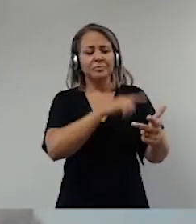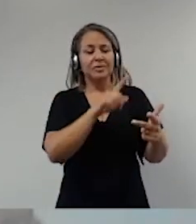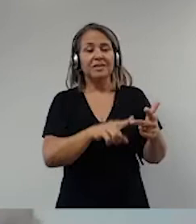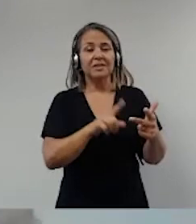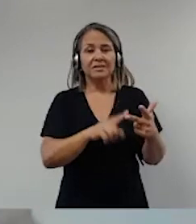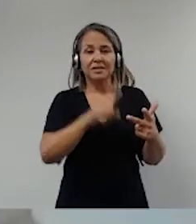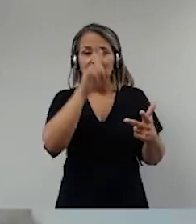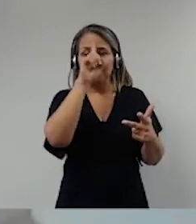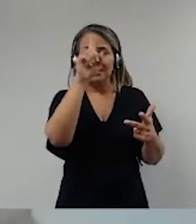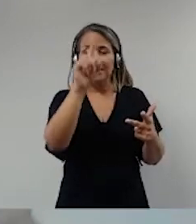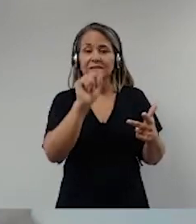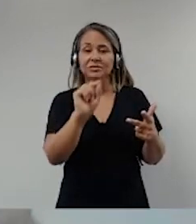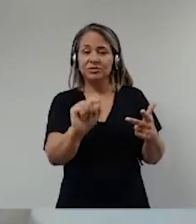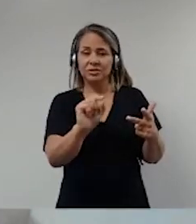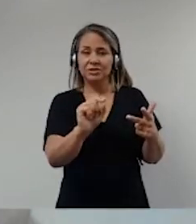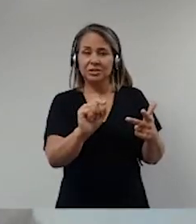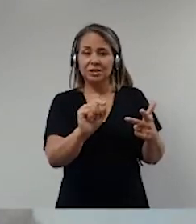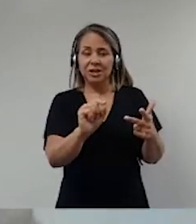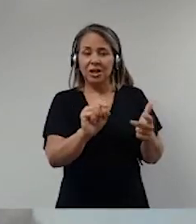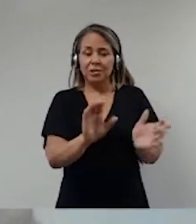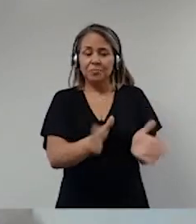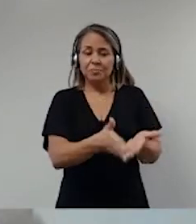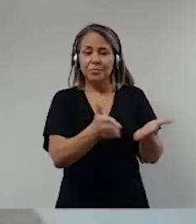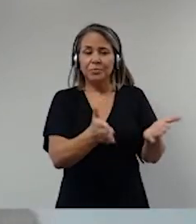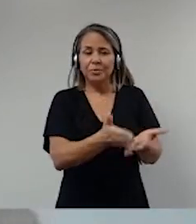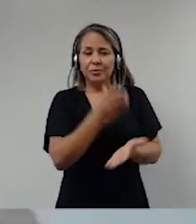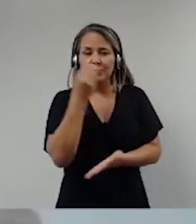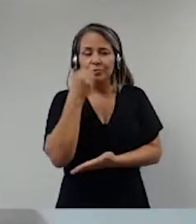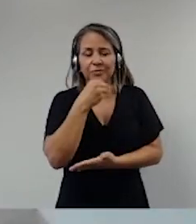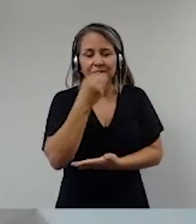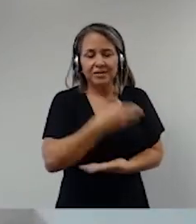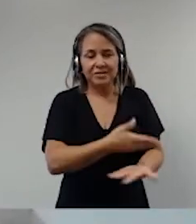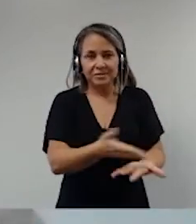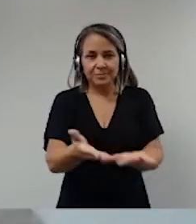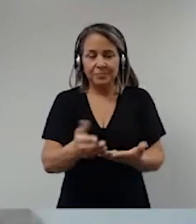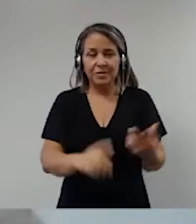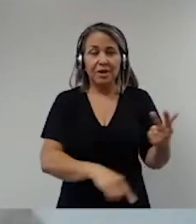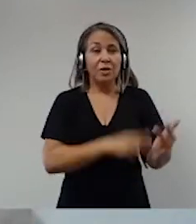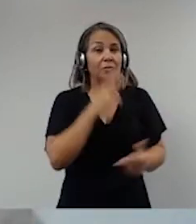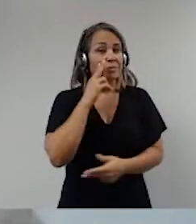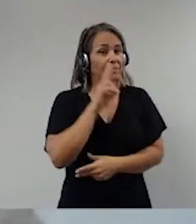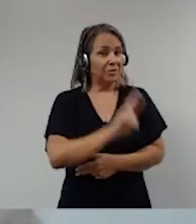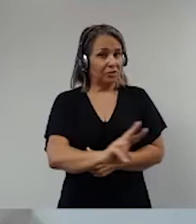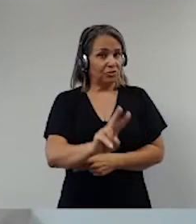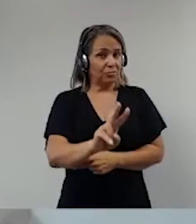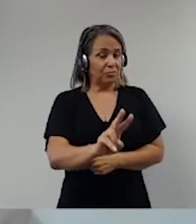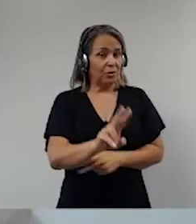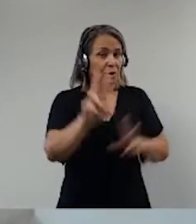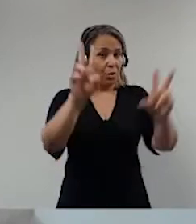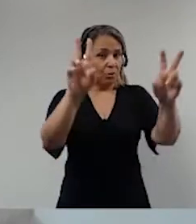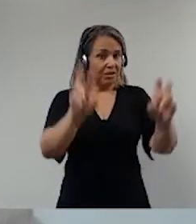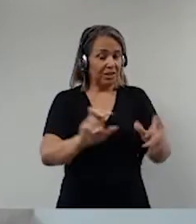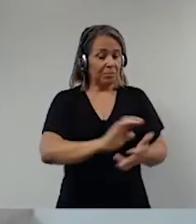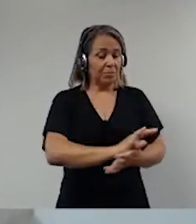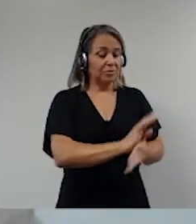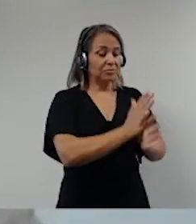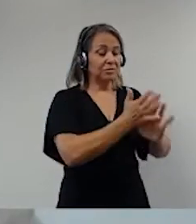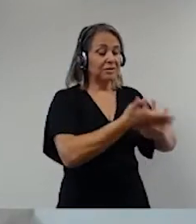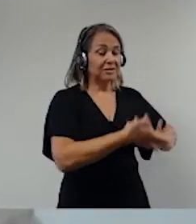a ideia de vulnerabilidade. Vejam, o termo